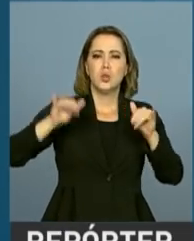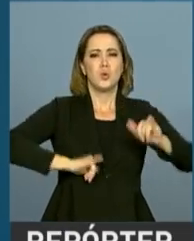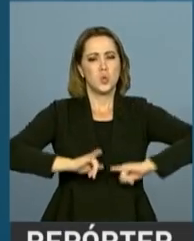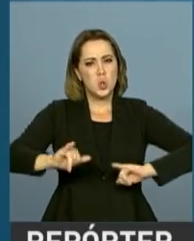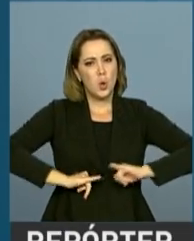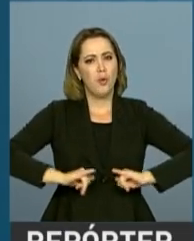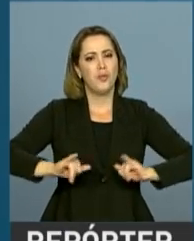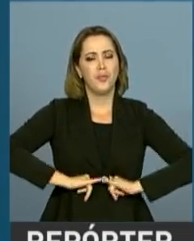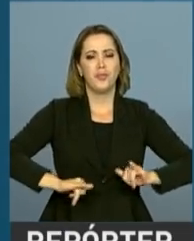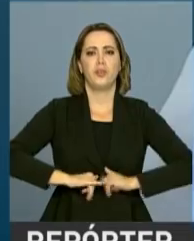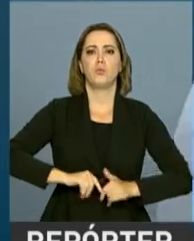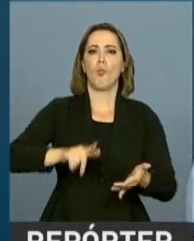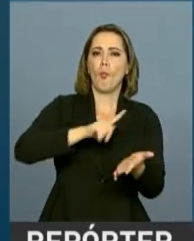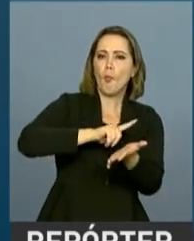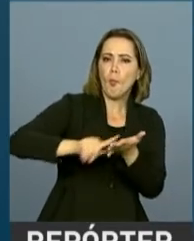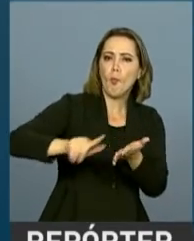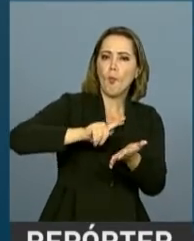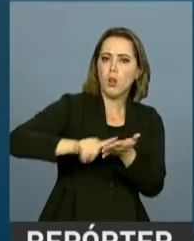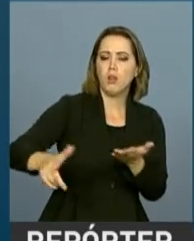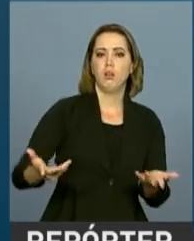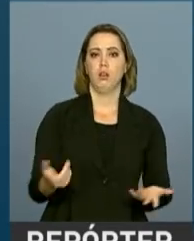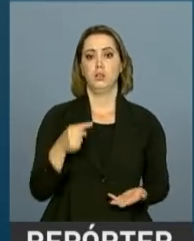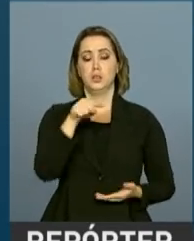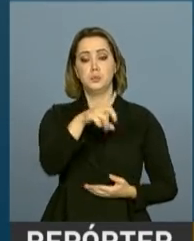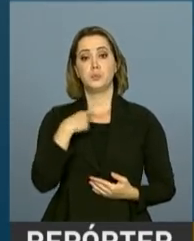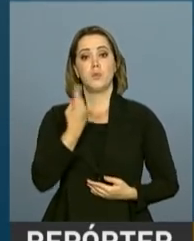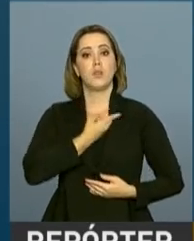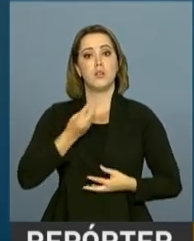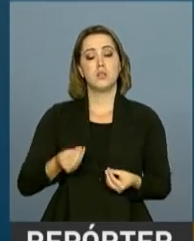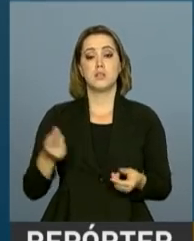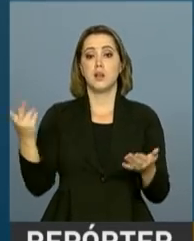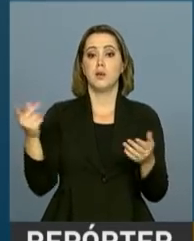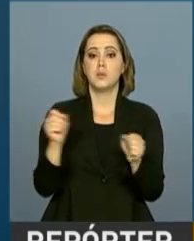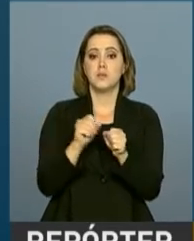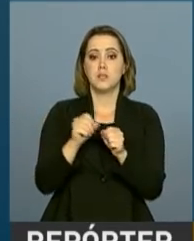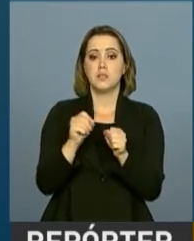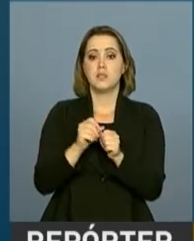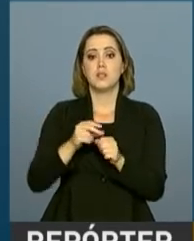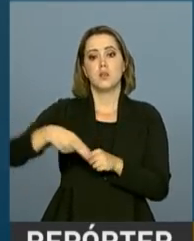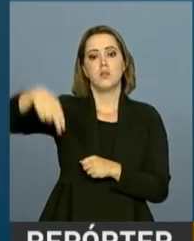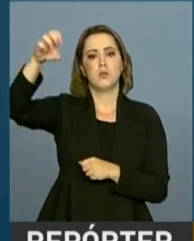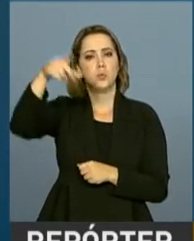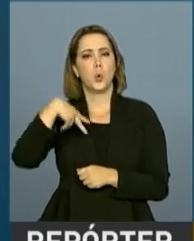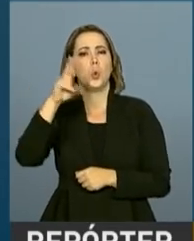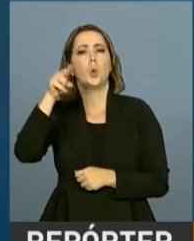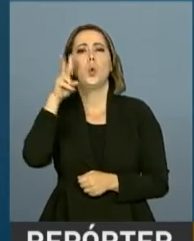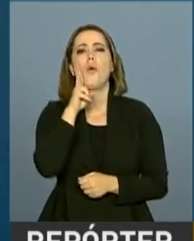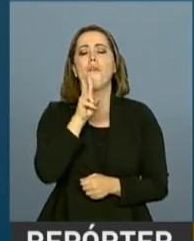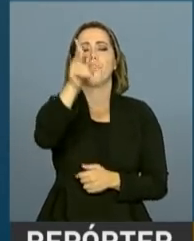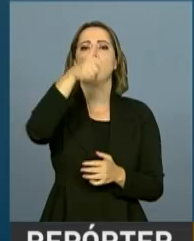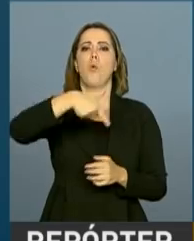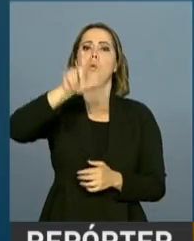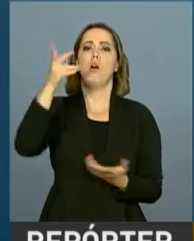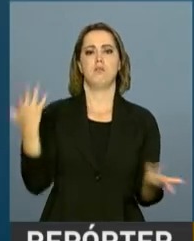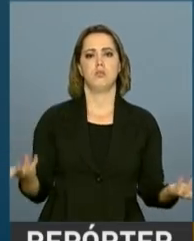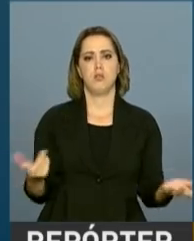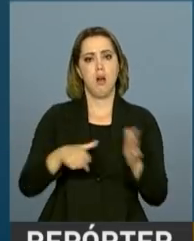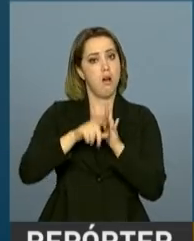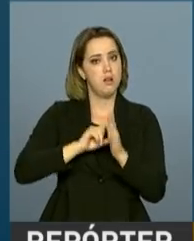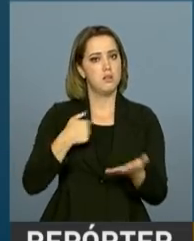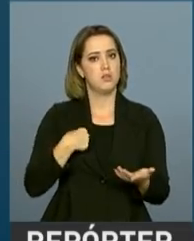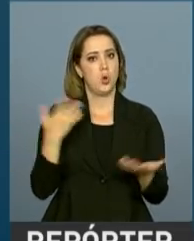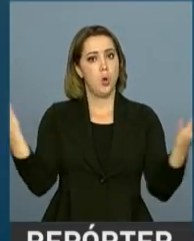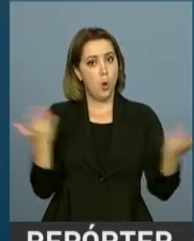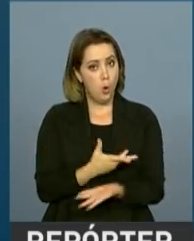pelo flagelo da seca. Estamos realizando pelo Nordeste como poucas vezes se viu, porque hoje não